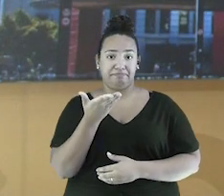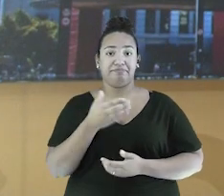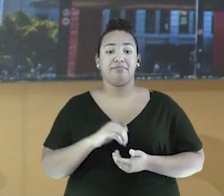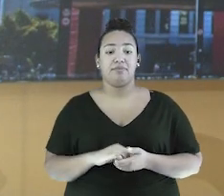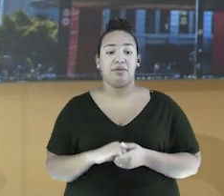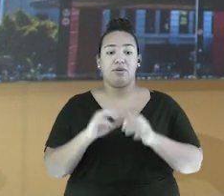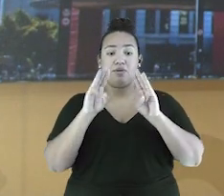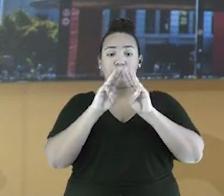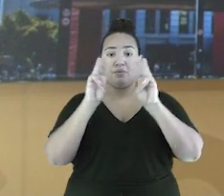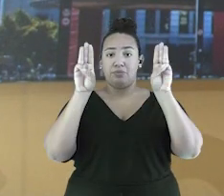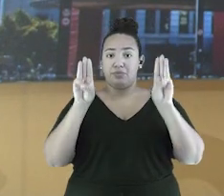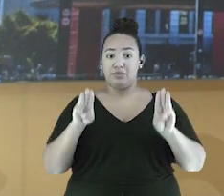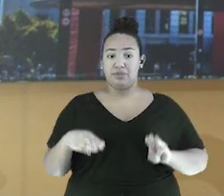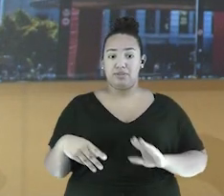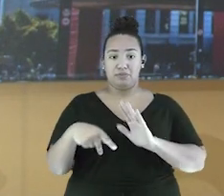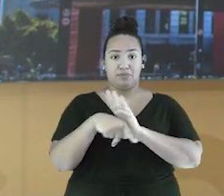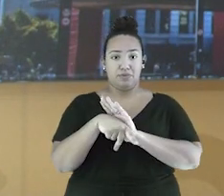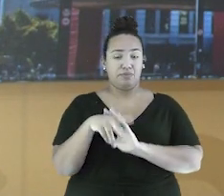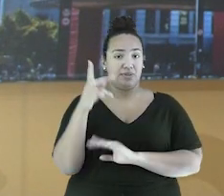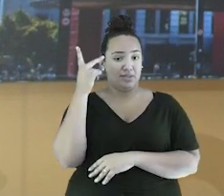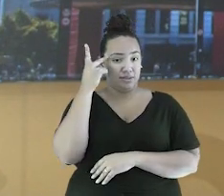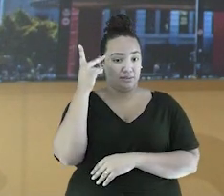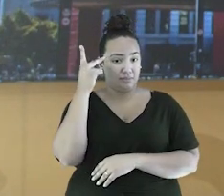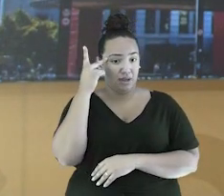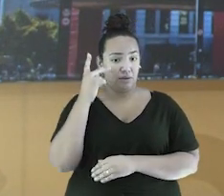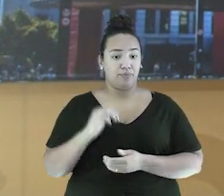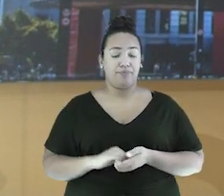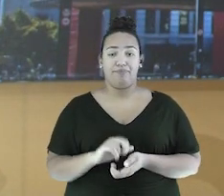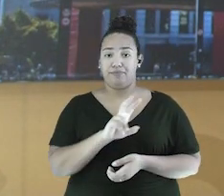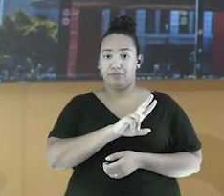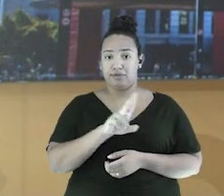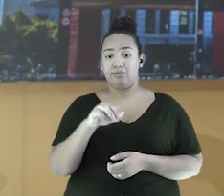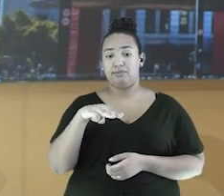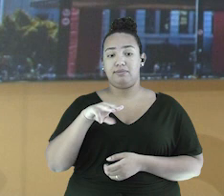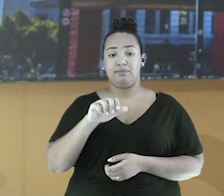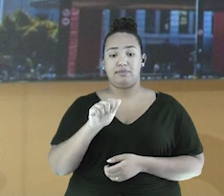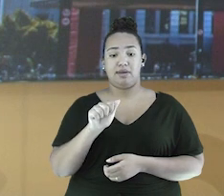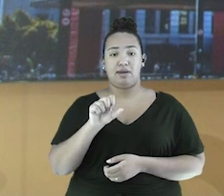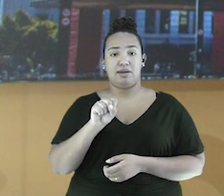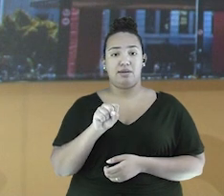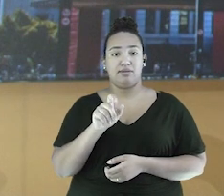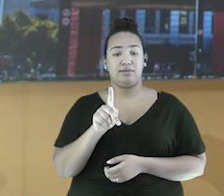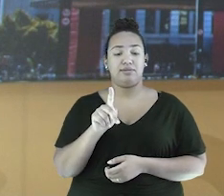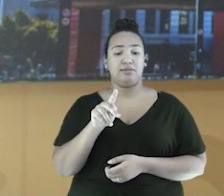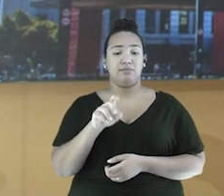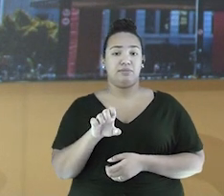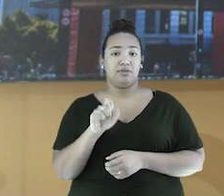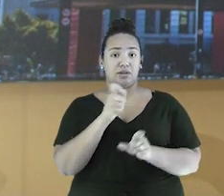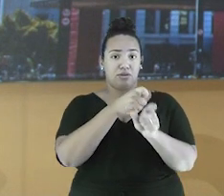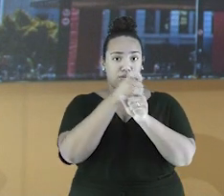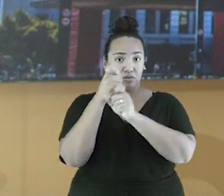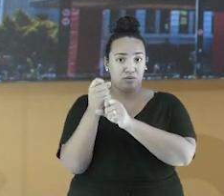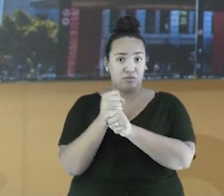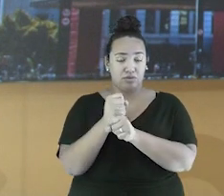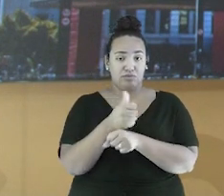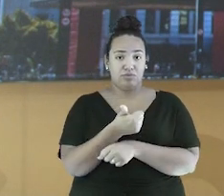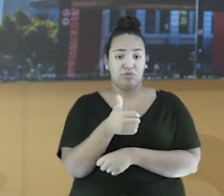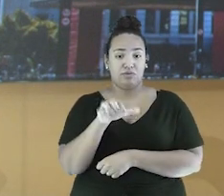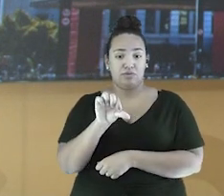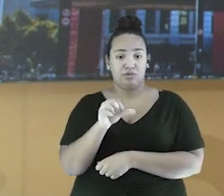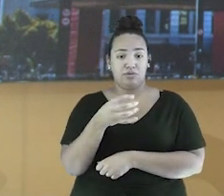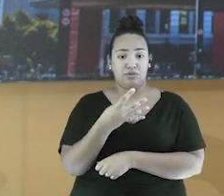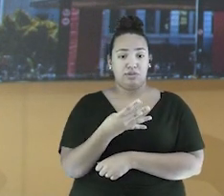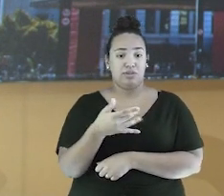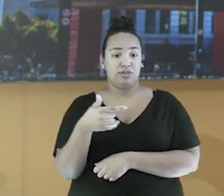São Paulo, conhecido como MASP. Ele começou a ser construído em 1947 e desde então